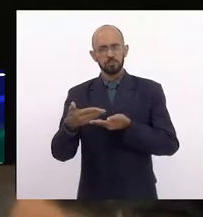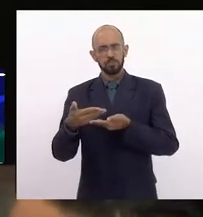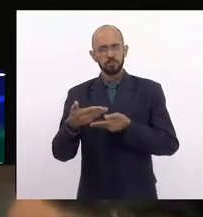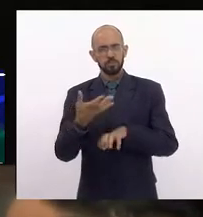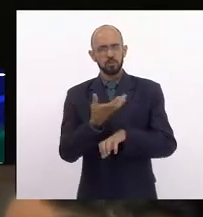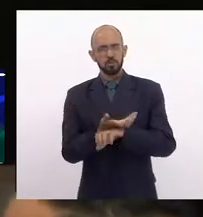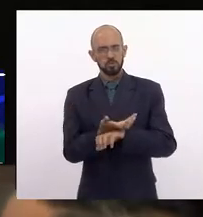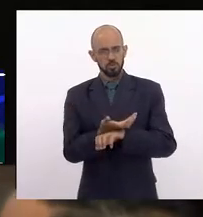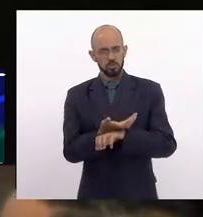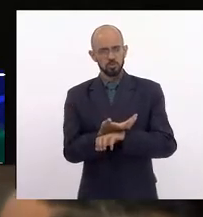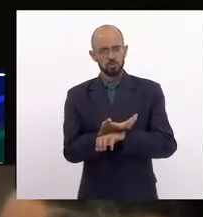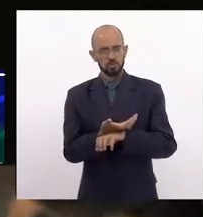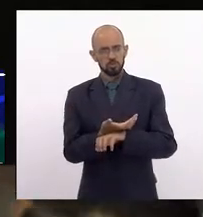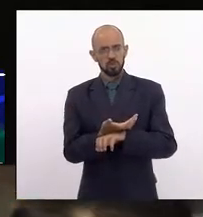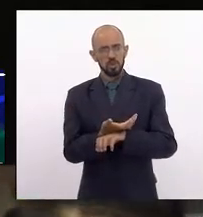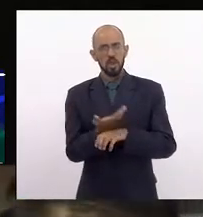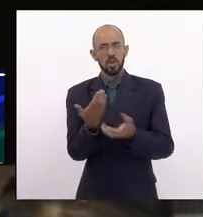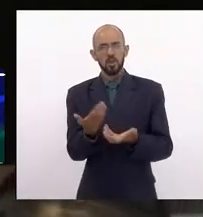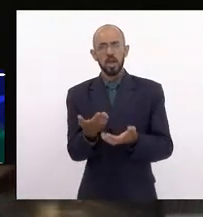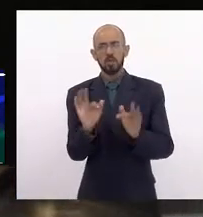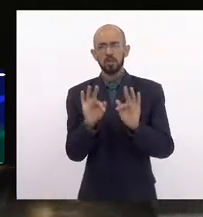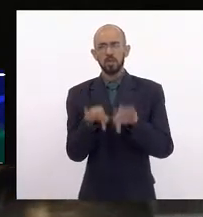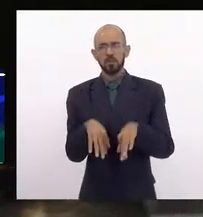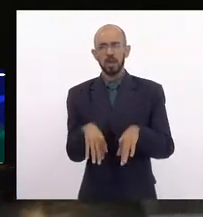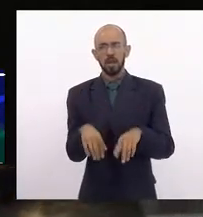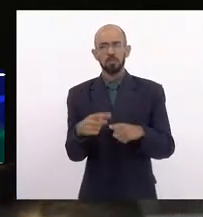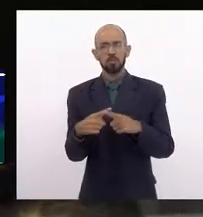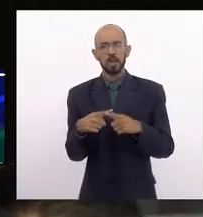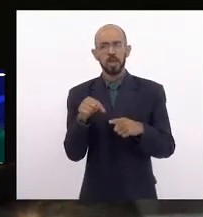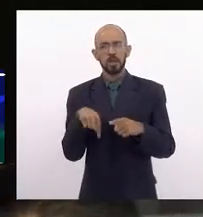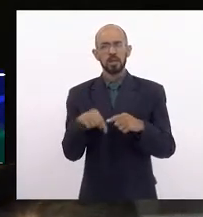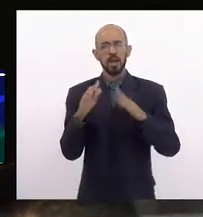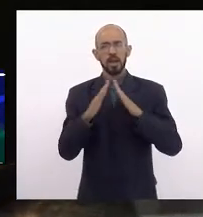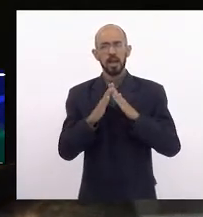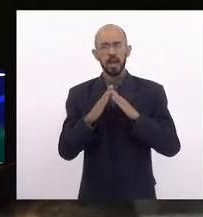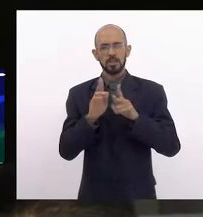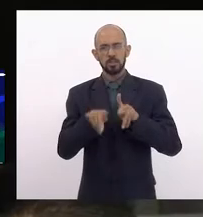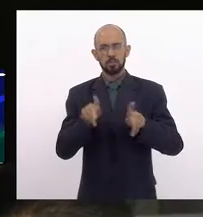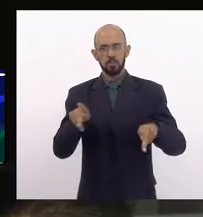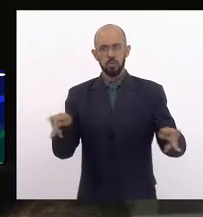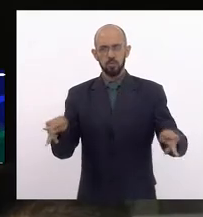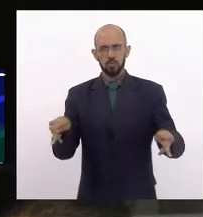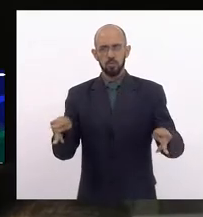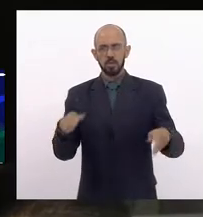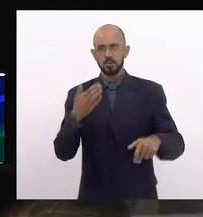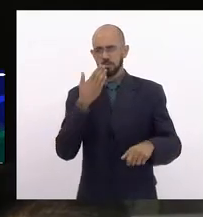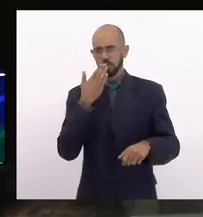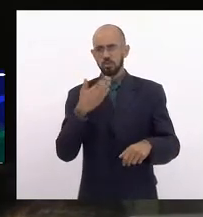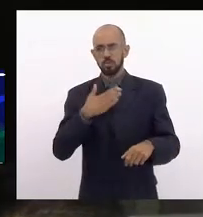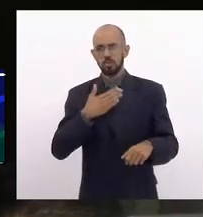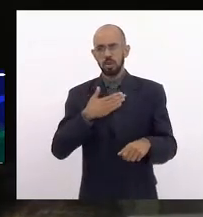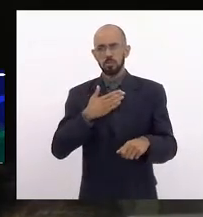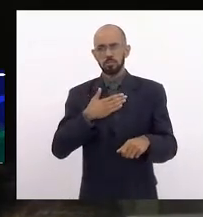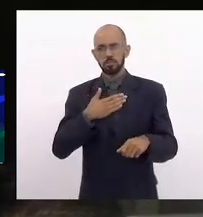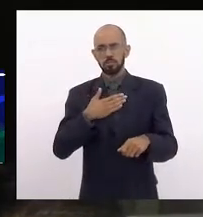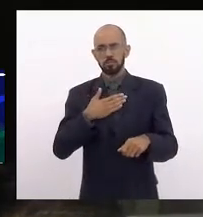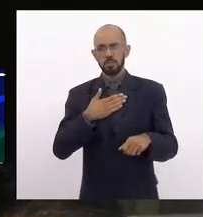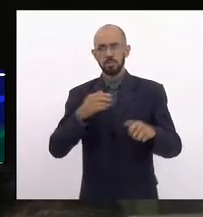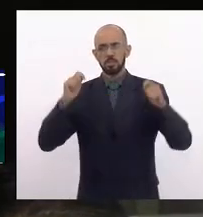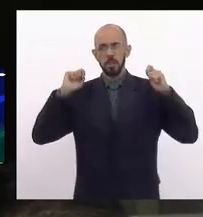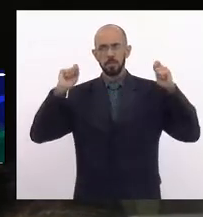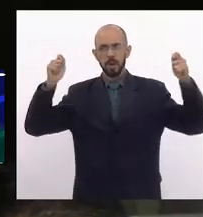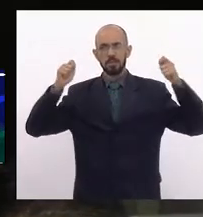quero terminar porque aqui a casa do Povo eles me pediram seu presidente alguns segundos para fazer uma